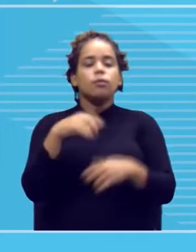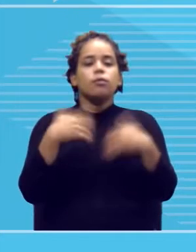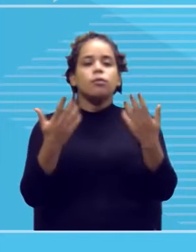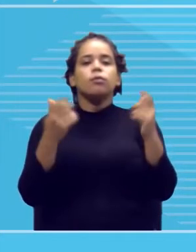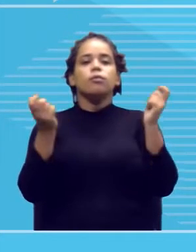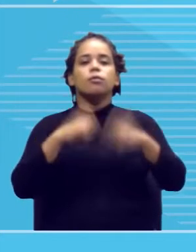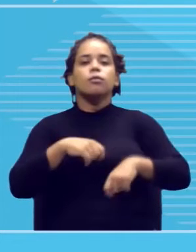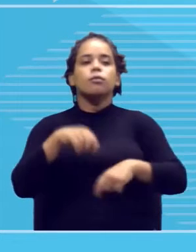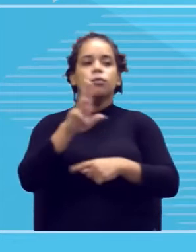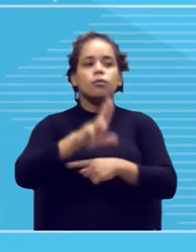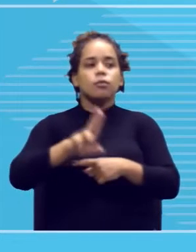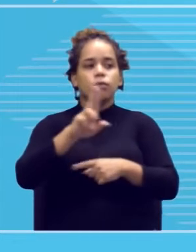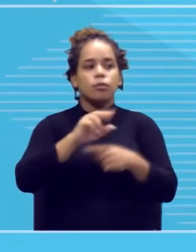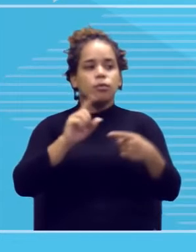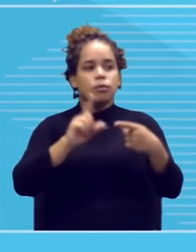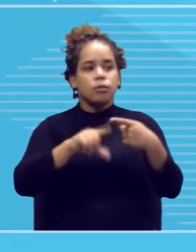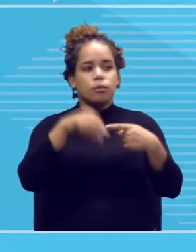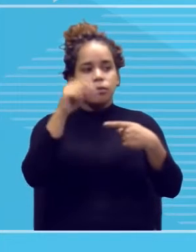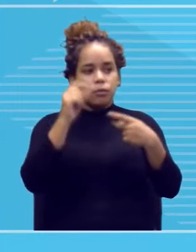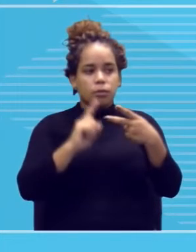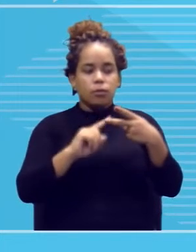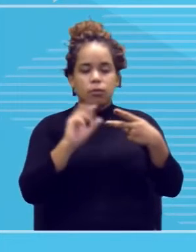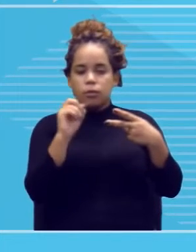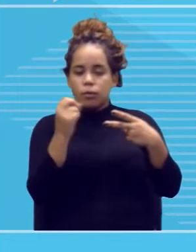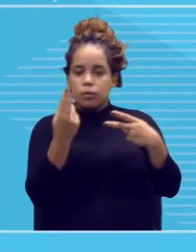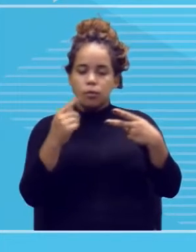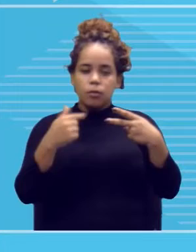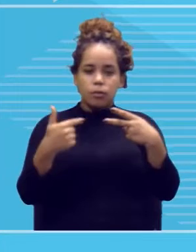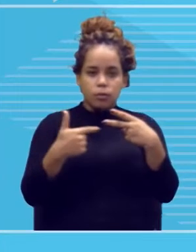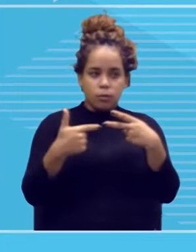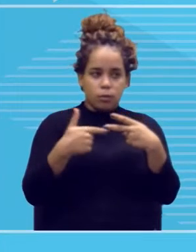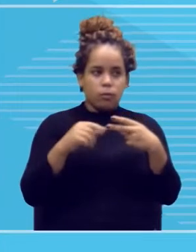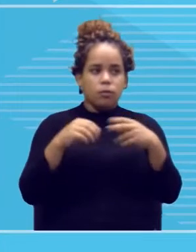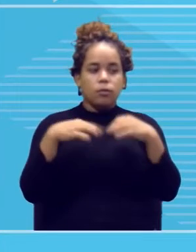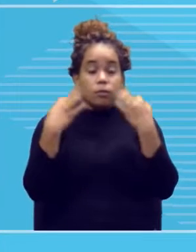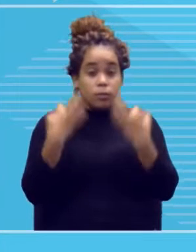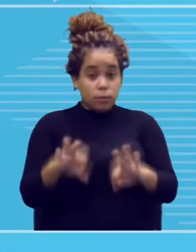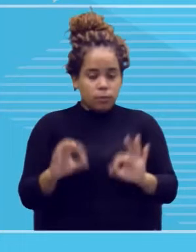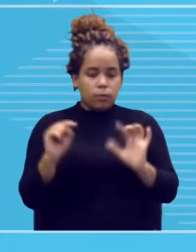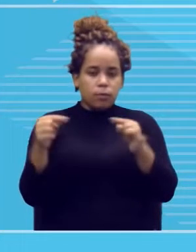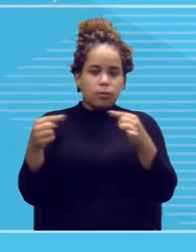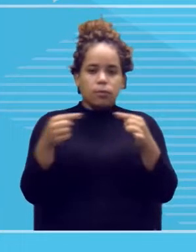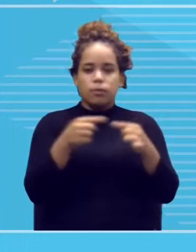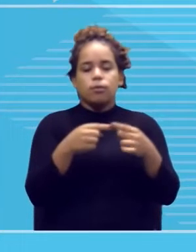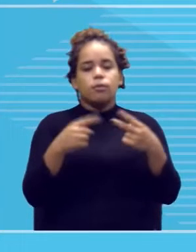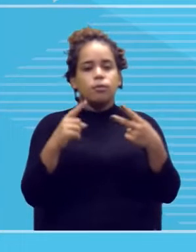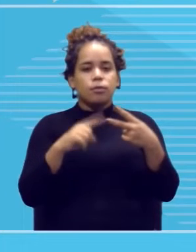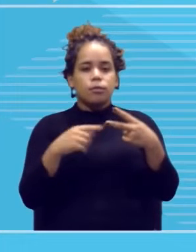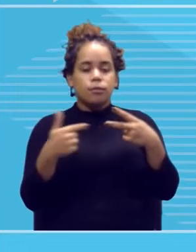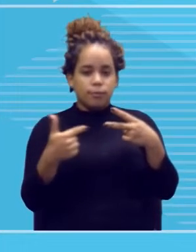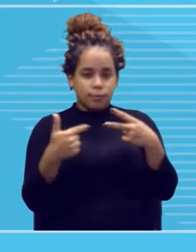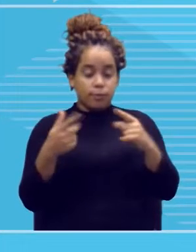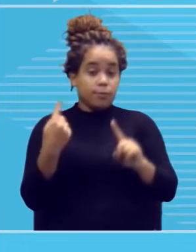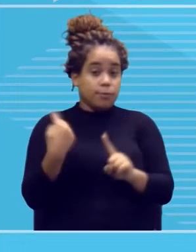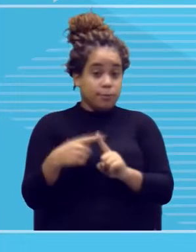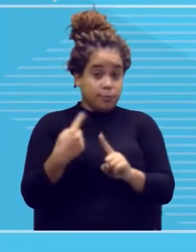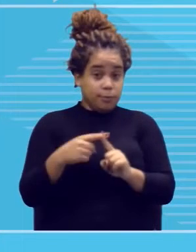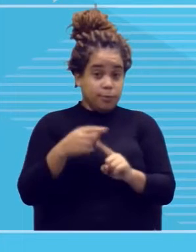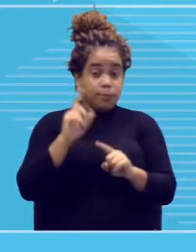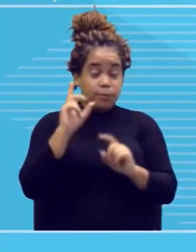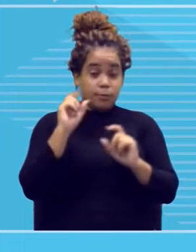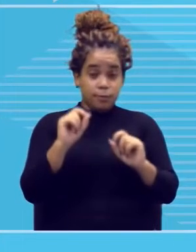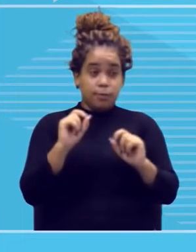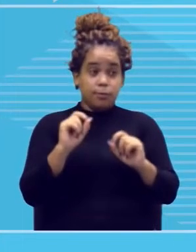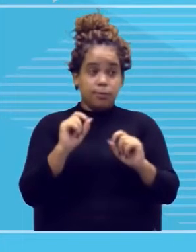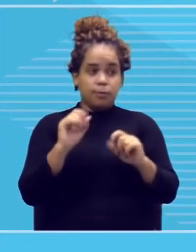deles eu prefiro utilizar a opção 1 a opção 2 certamente a opção 2 que note porque ela é uma opção